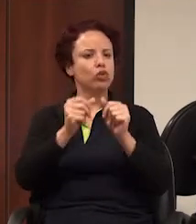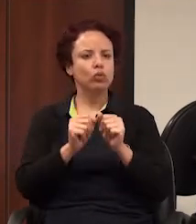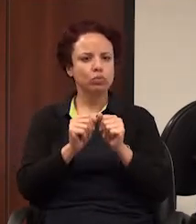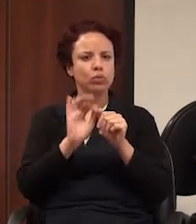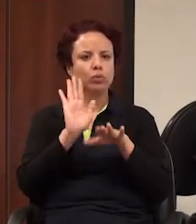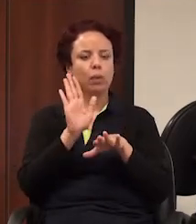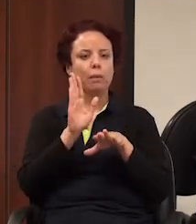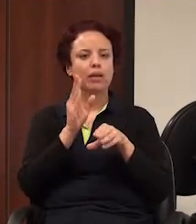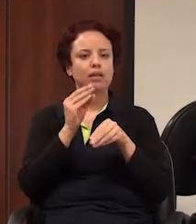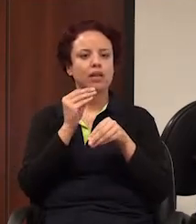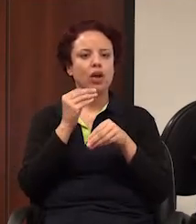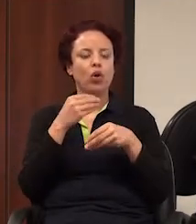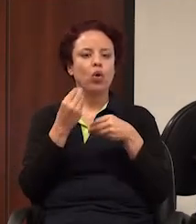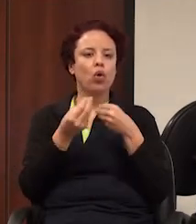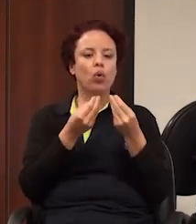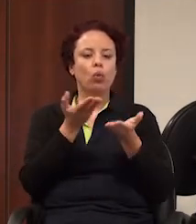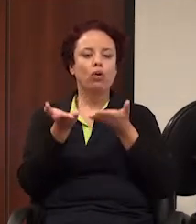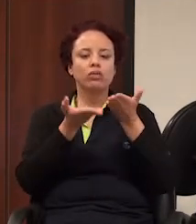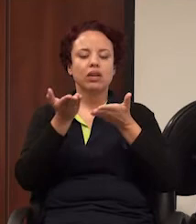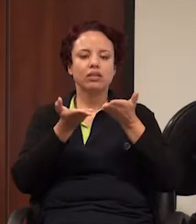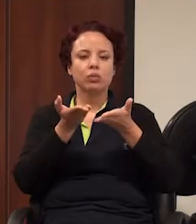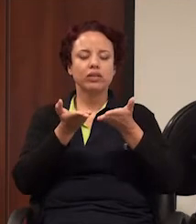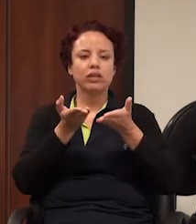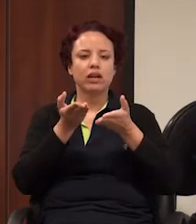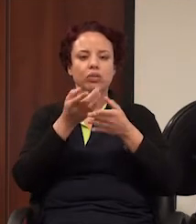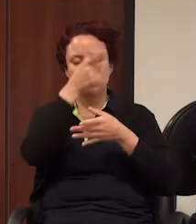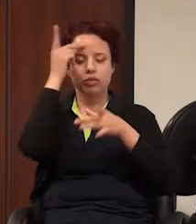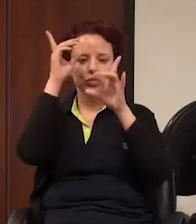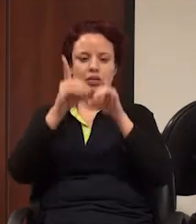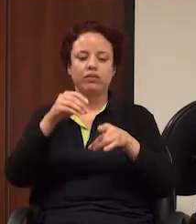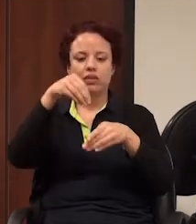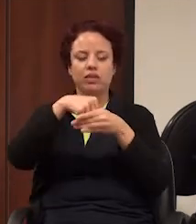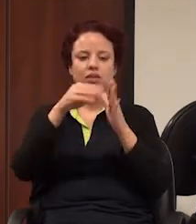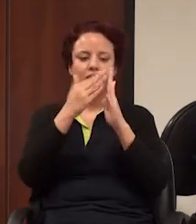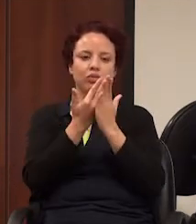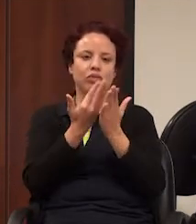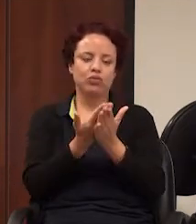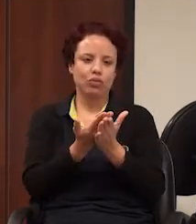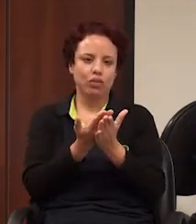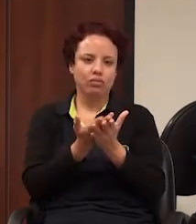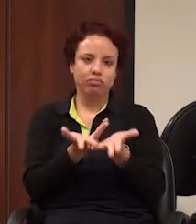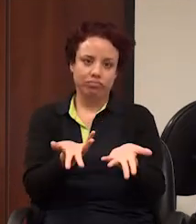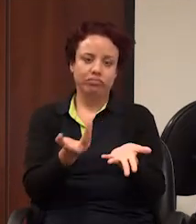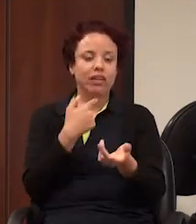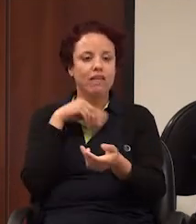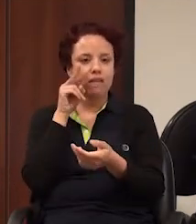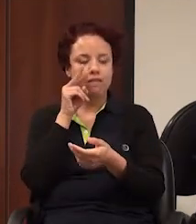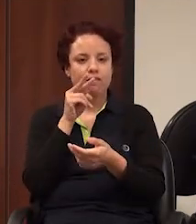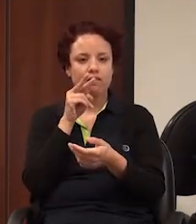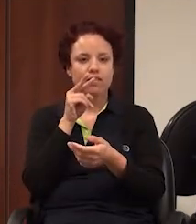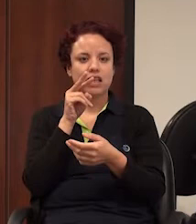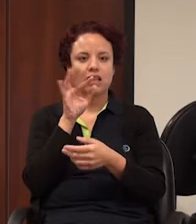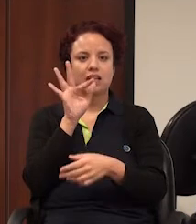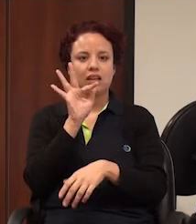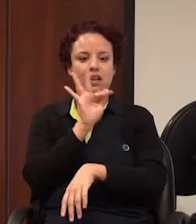que é o tratamento que o deficiente vai ter dentro de uma escola, por exemplo? Né? Eu me deparei com um caso em Francisco Morato,